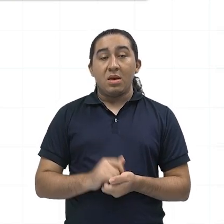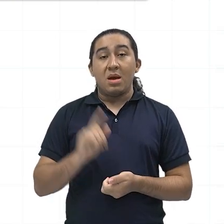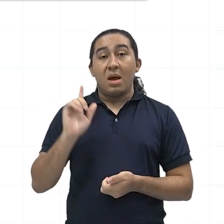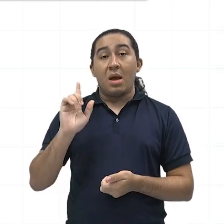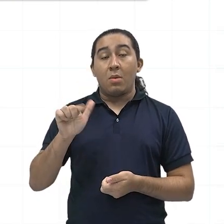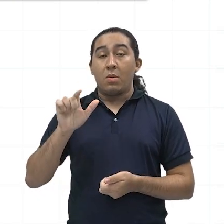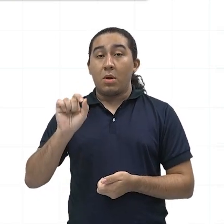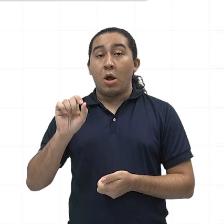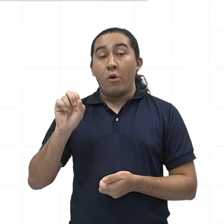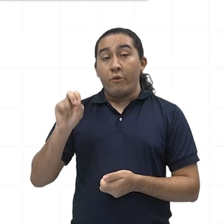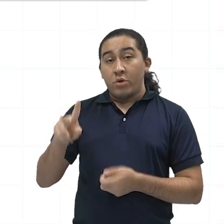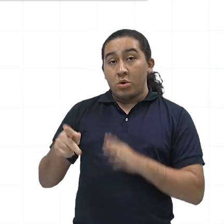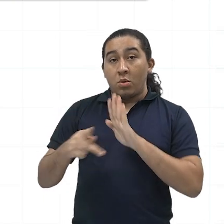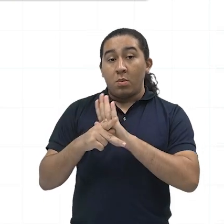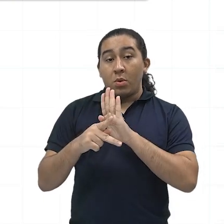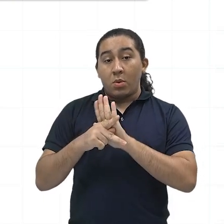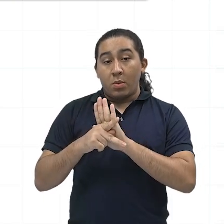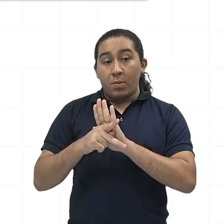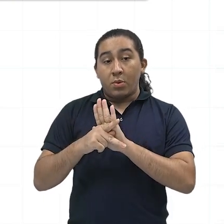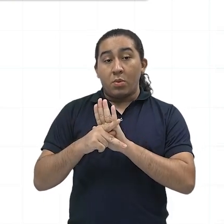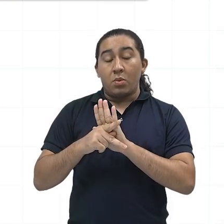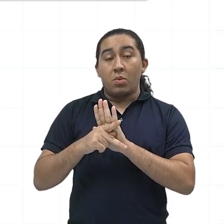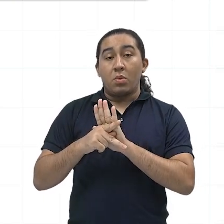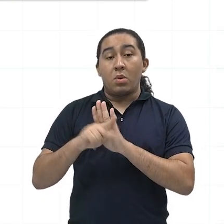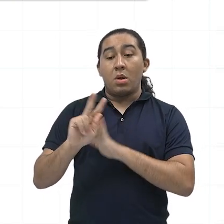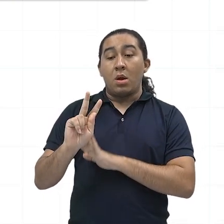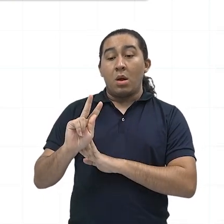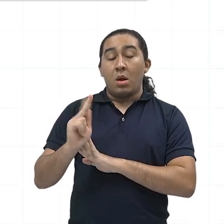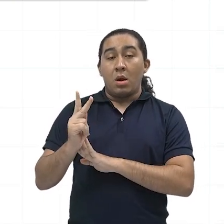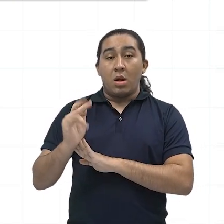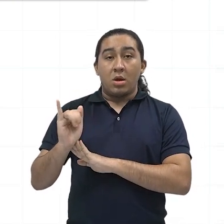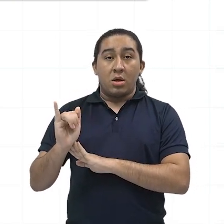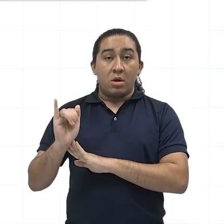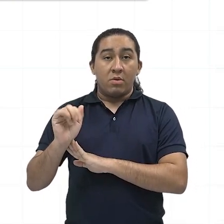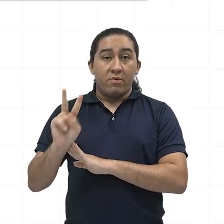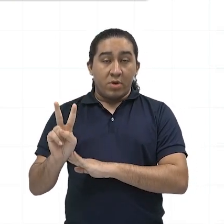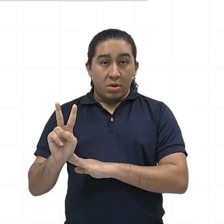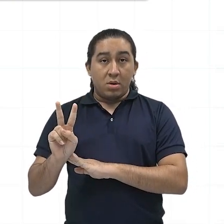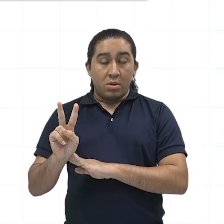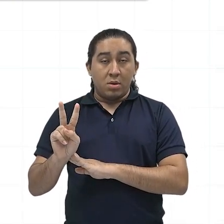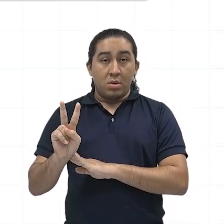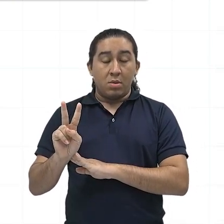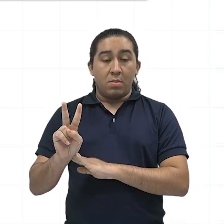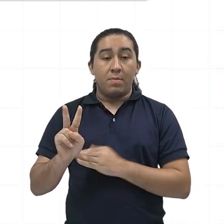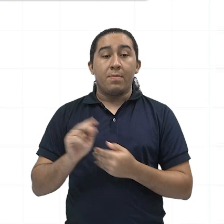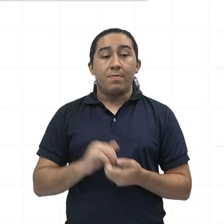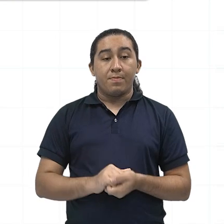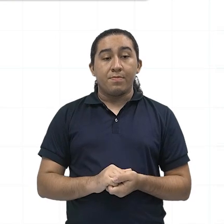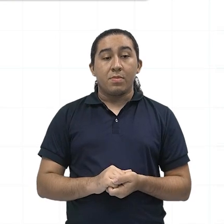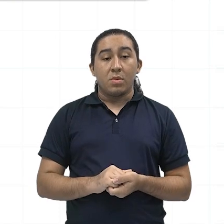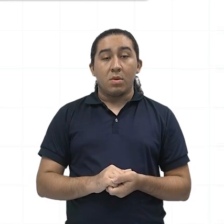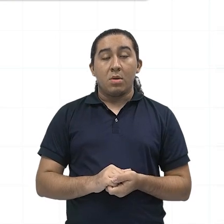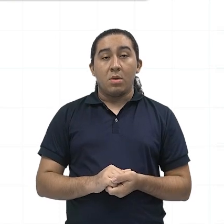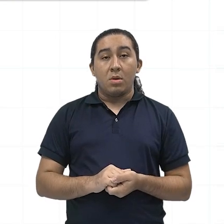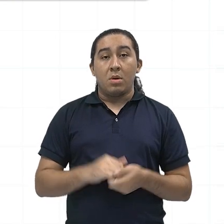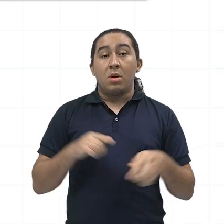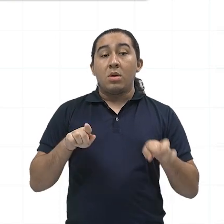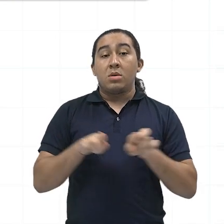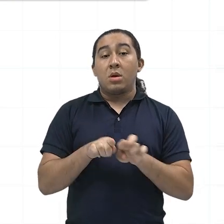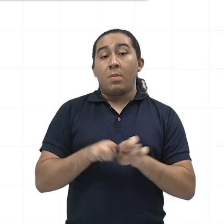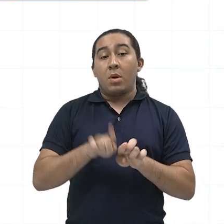vírus da imunodeficiência humana, também conhecido como HIV. E ela foi reconhecida,